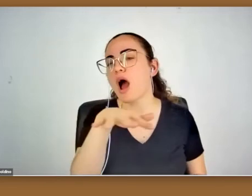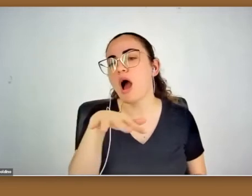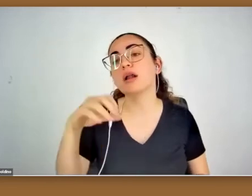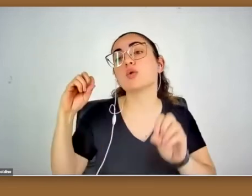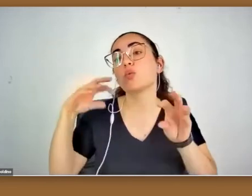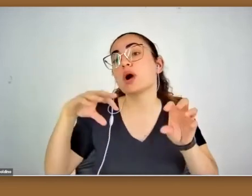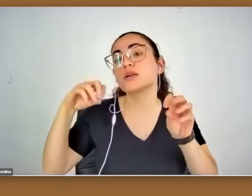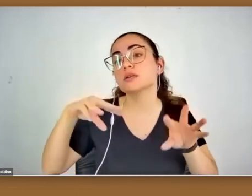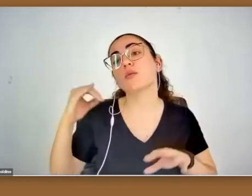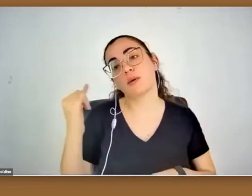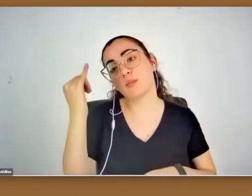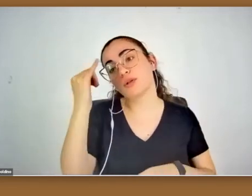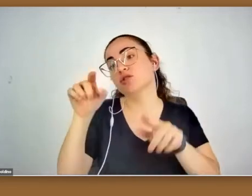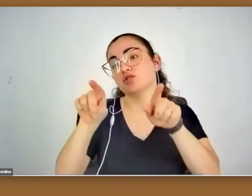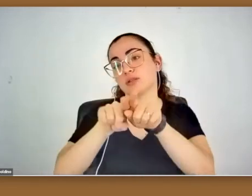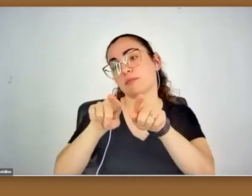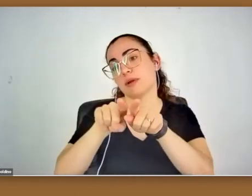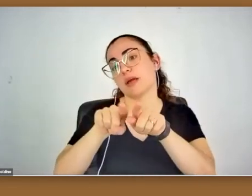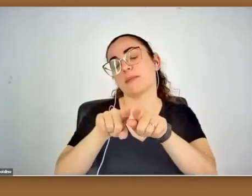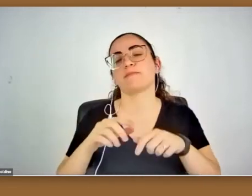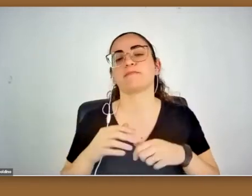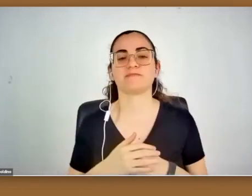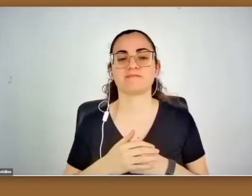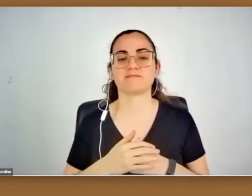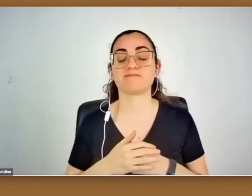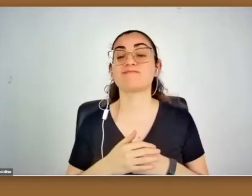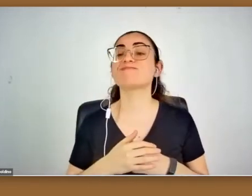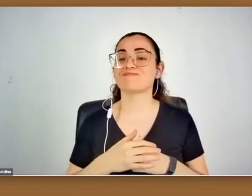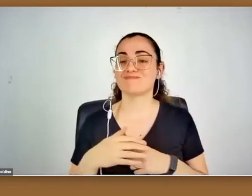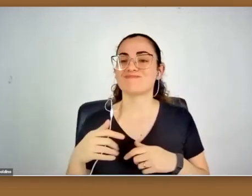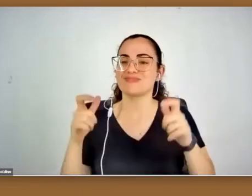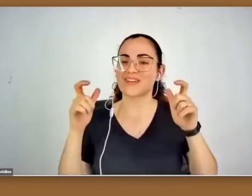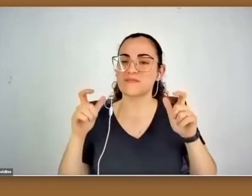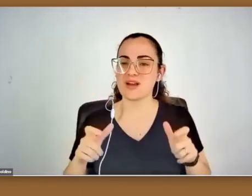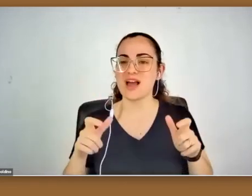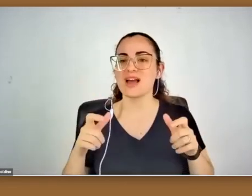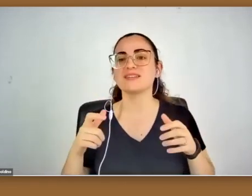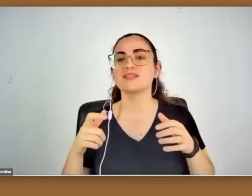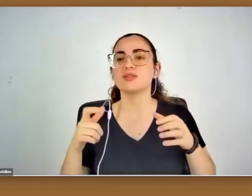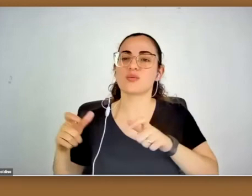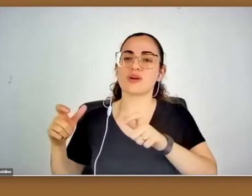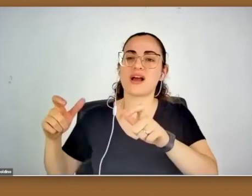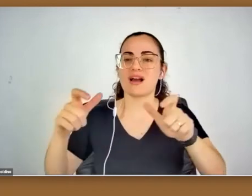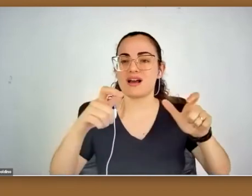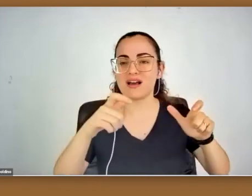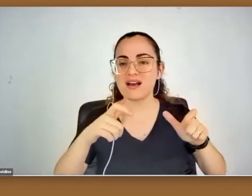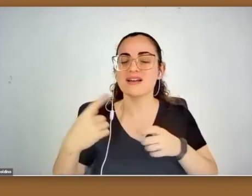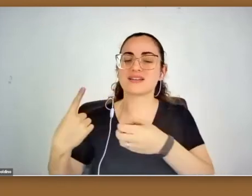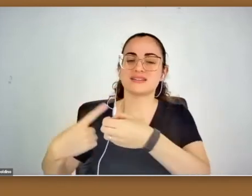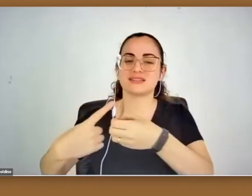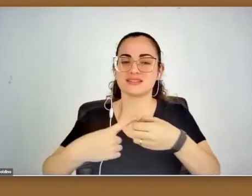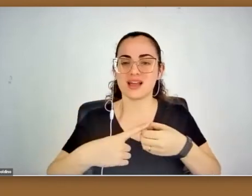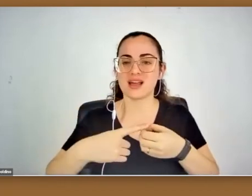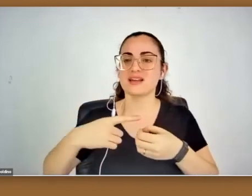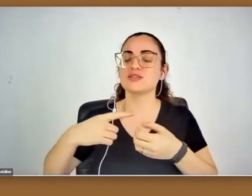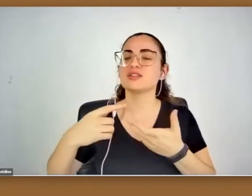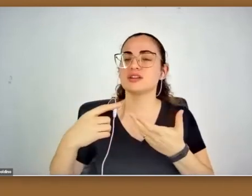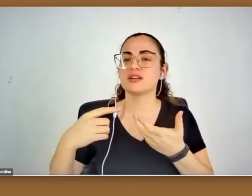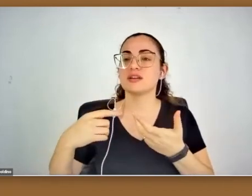Cidades e comunidades que sejam sustentáveis, e aí novamente, né, chama a atenção o quê? A questão